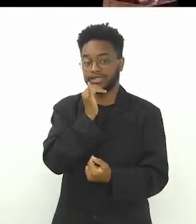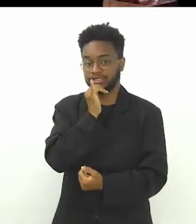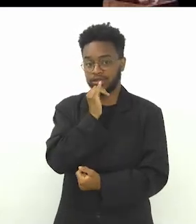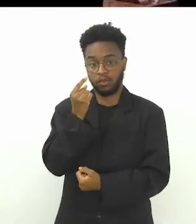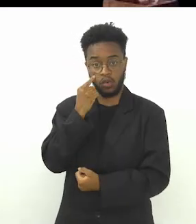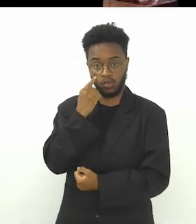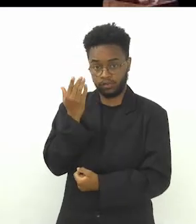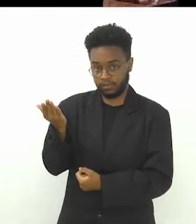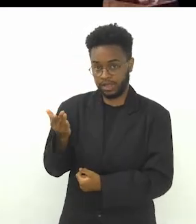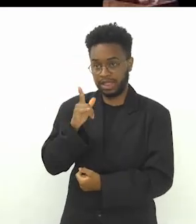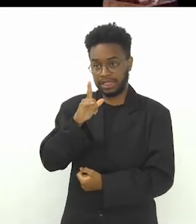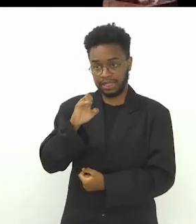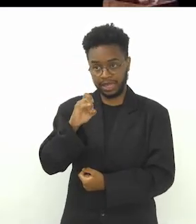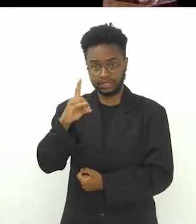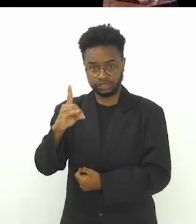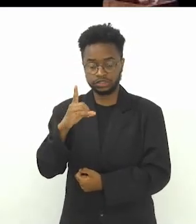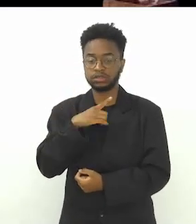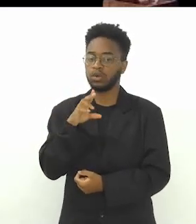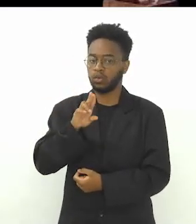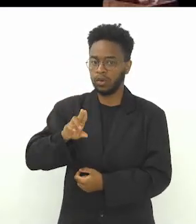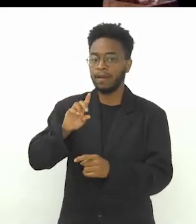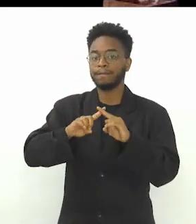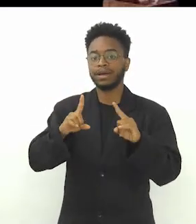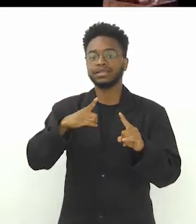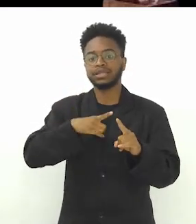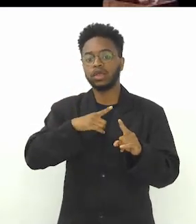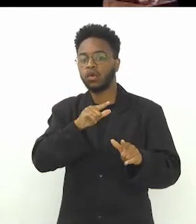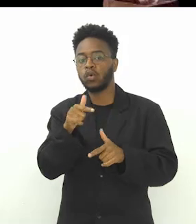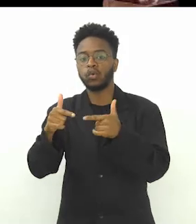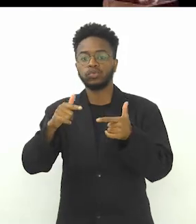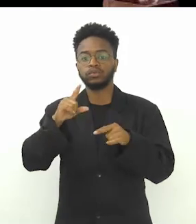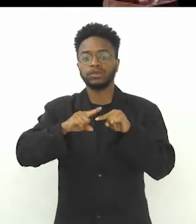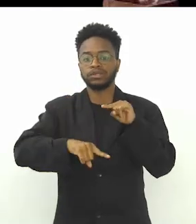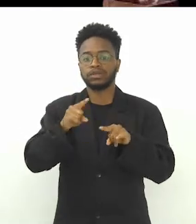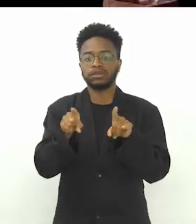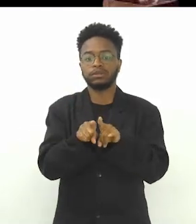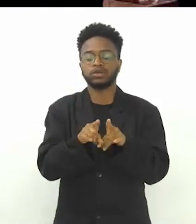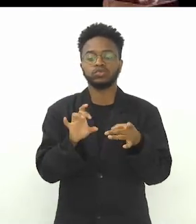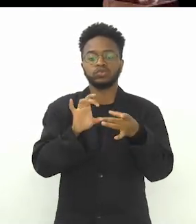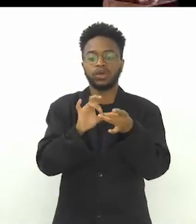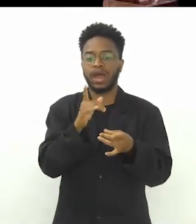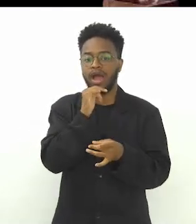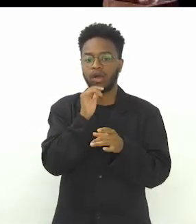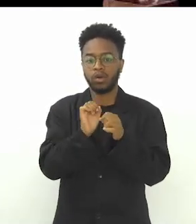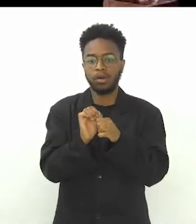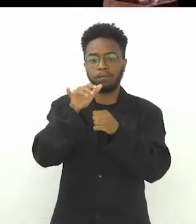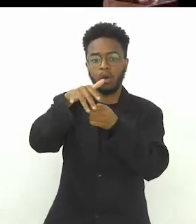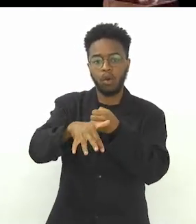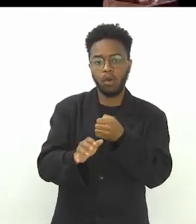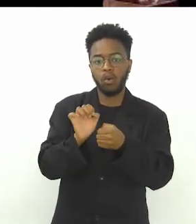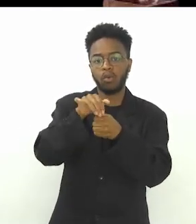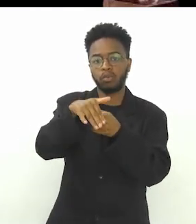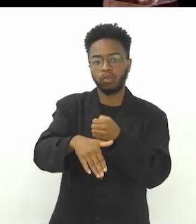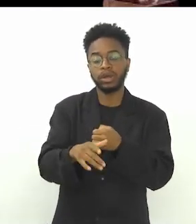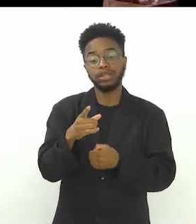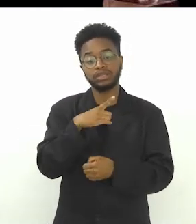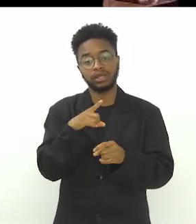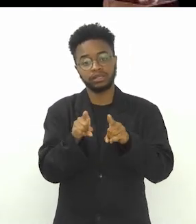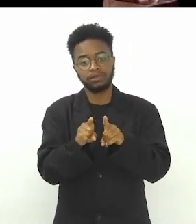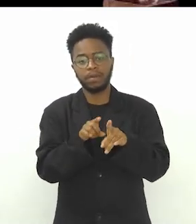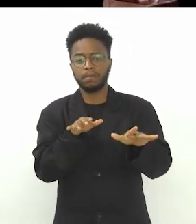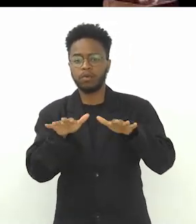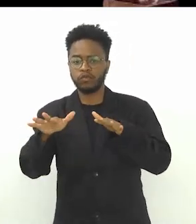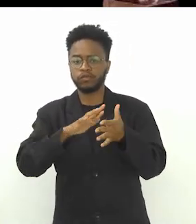exemplo. O LED, mas aí você vai ter várias bombas da parte da água, né? Você teve